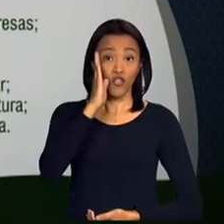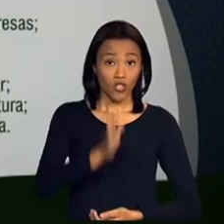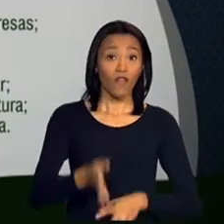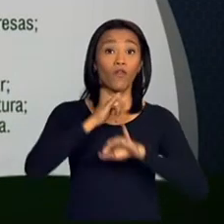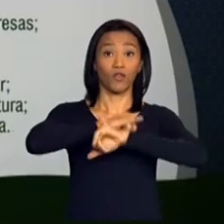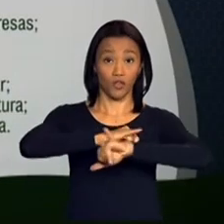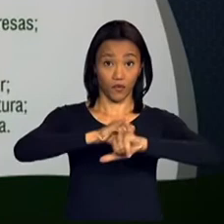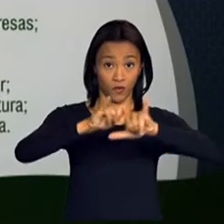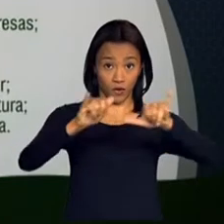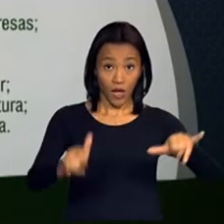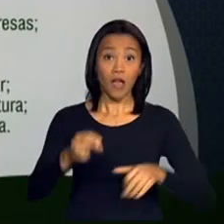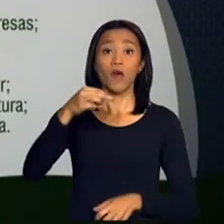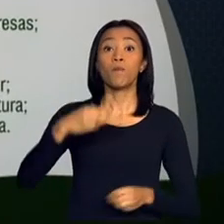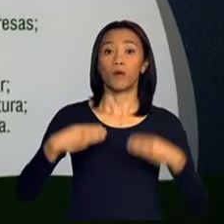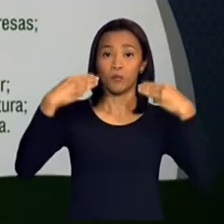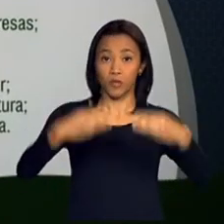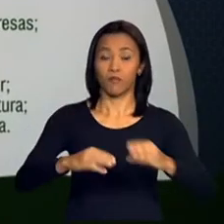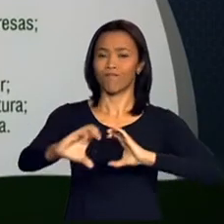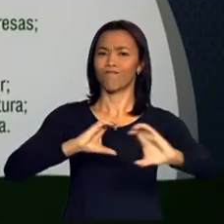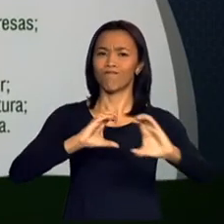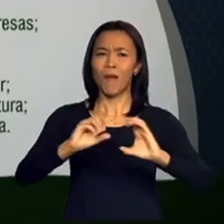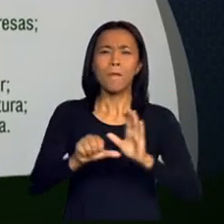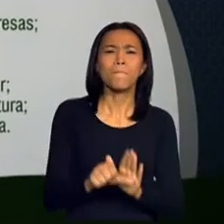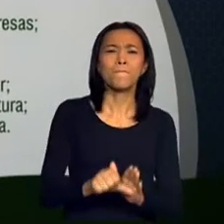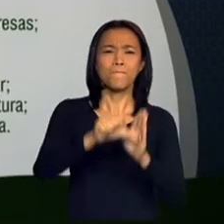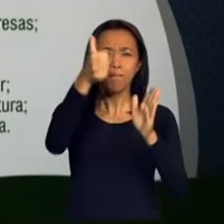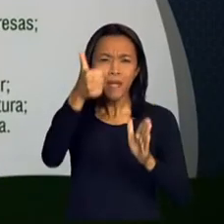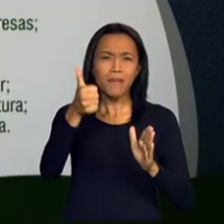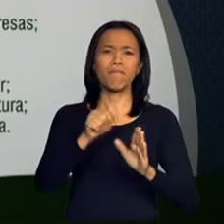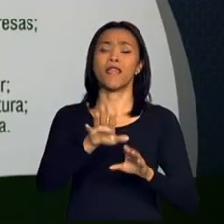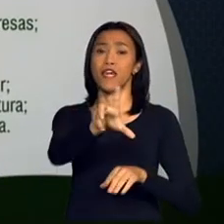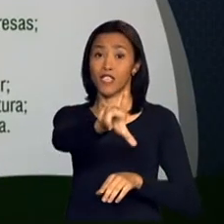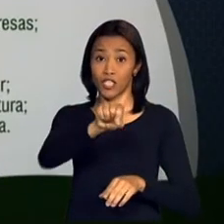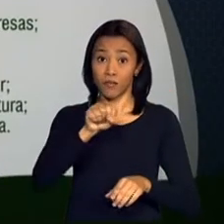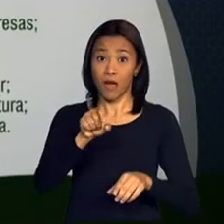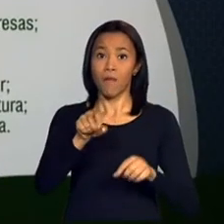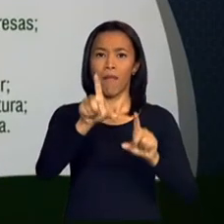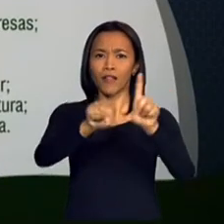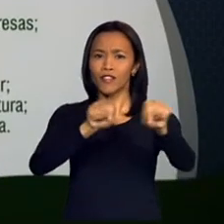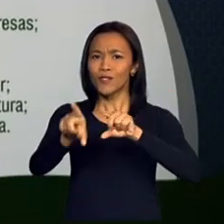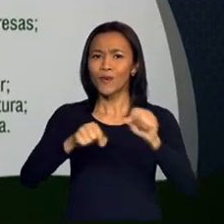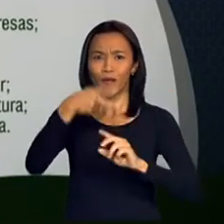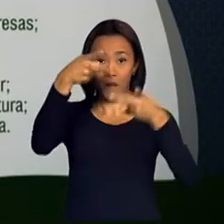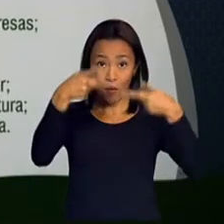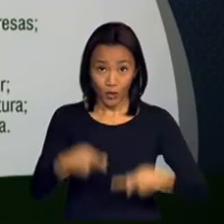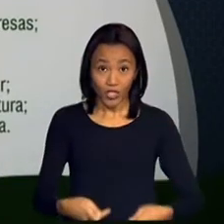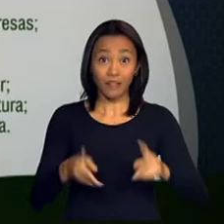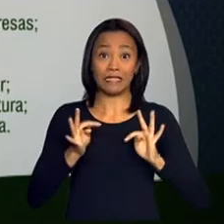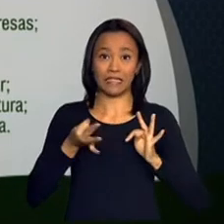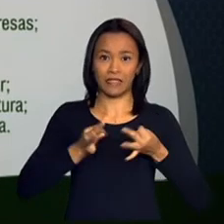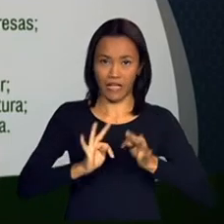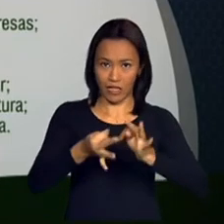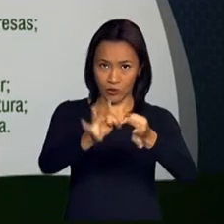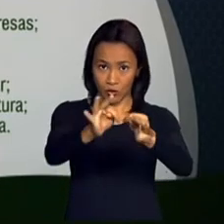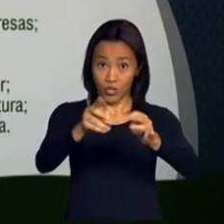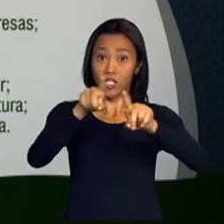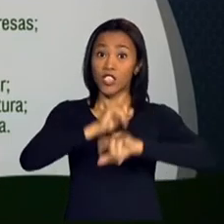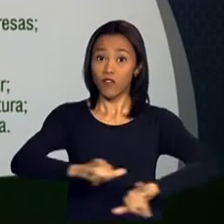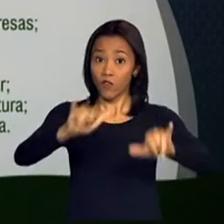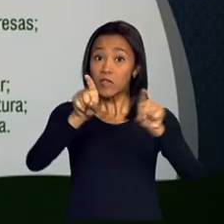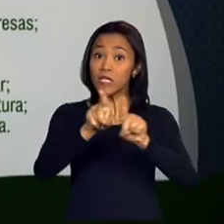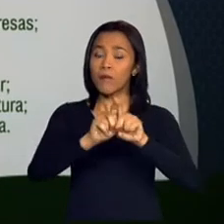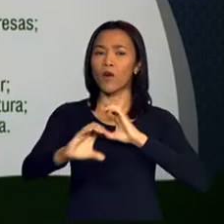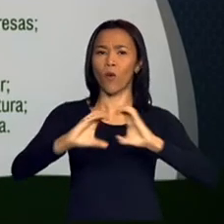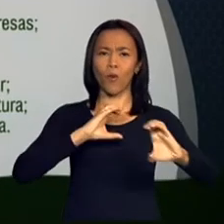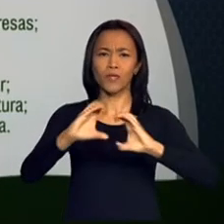Foi lançada pelo Ministério das Comunicações a primeira chamada pública para selecionar projetos de tecnologias da informação e